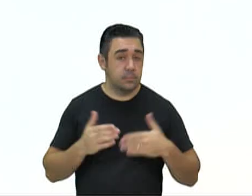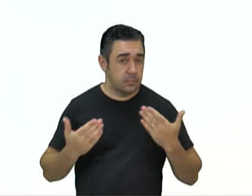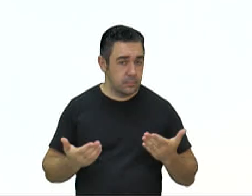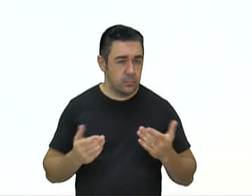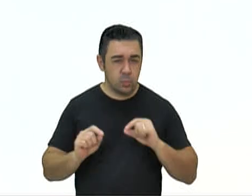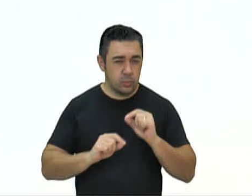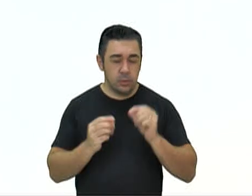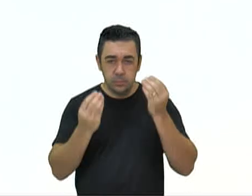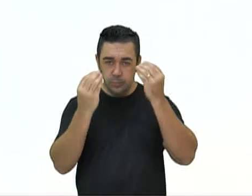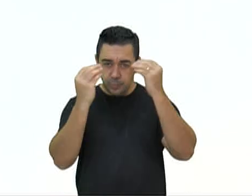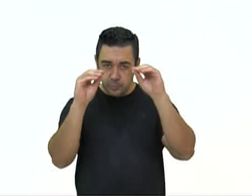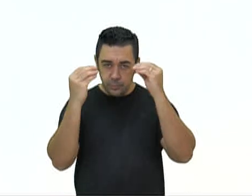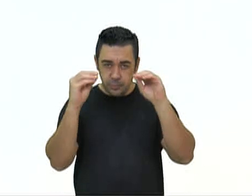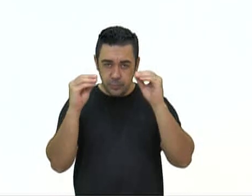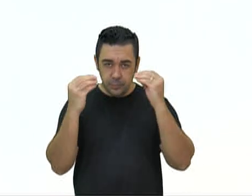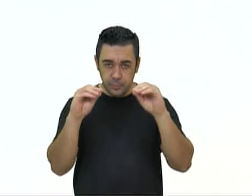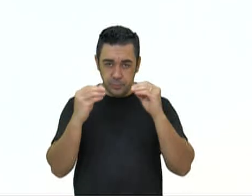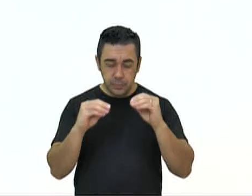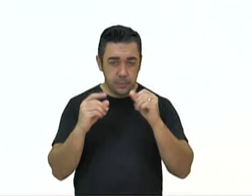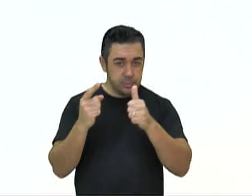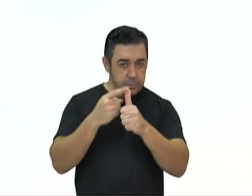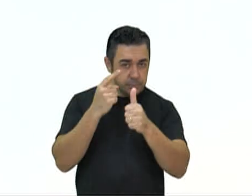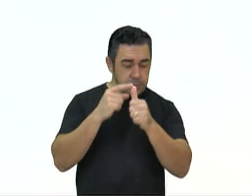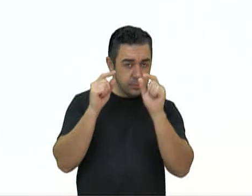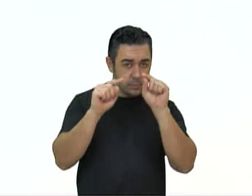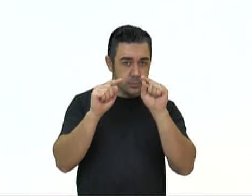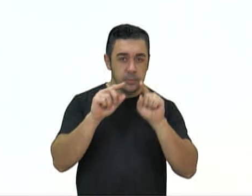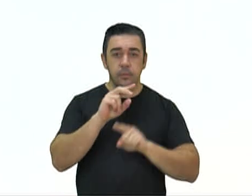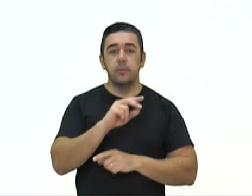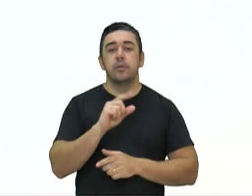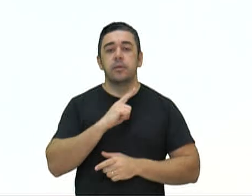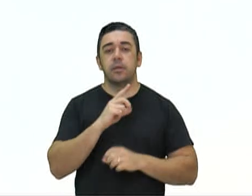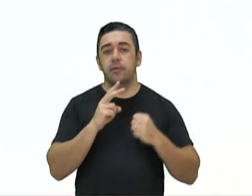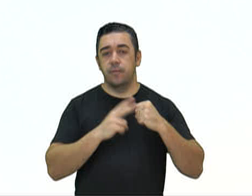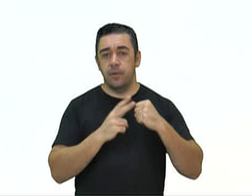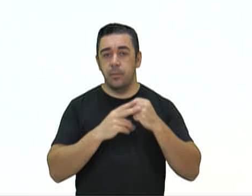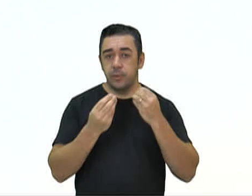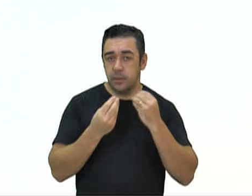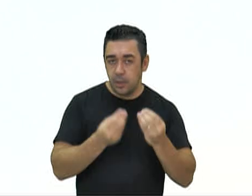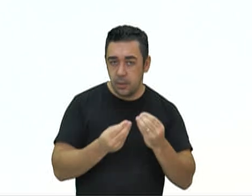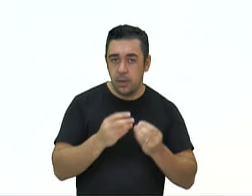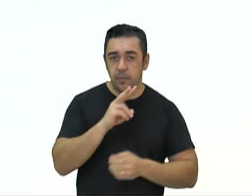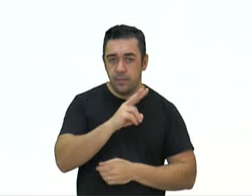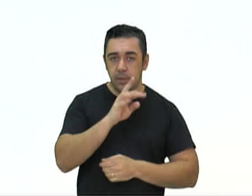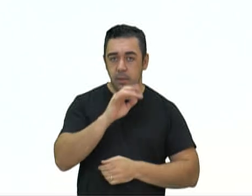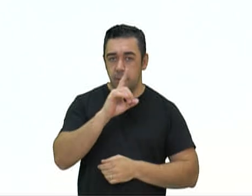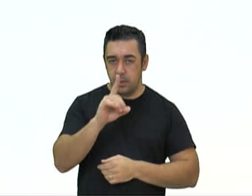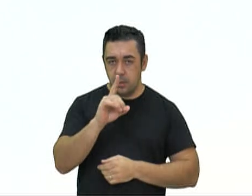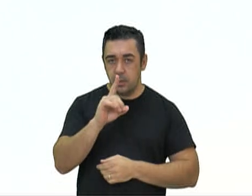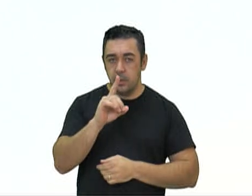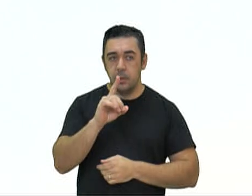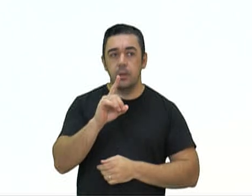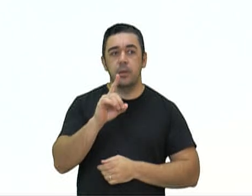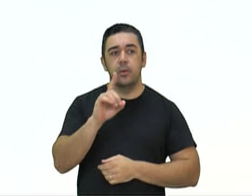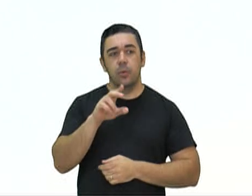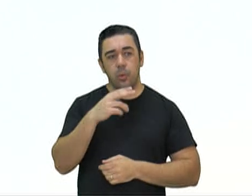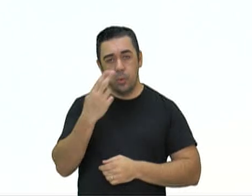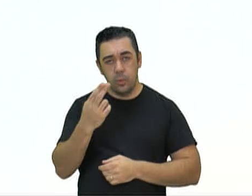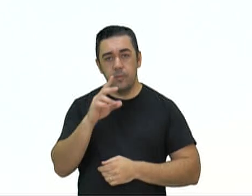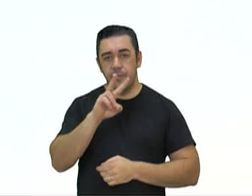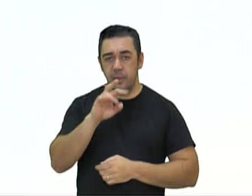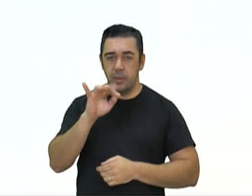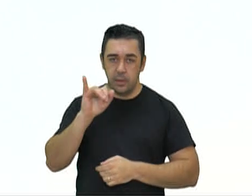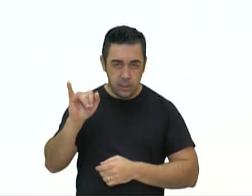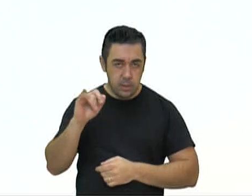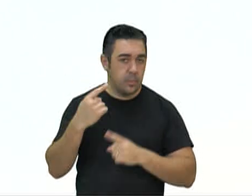Então, quem preencheu lá na primeira lacuna, né? O verbo entregar pode ser VTD, na segunda ou